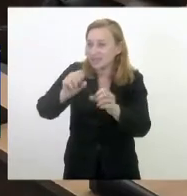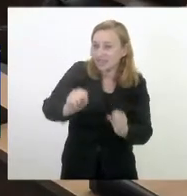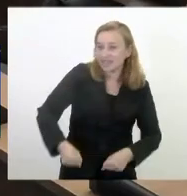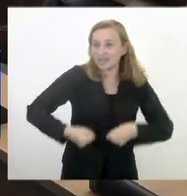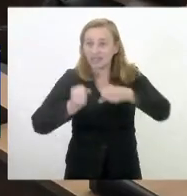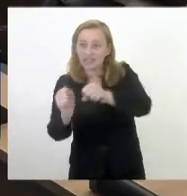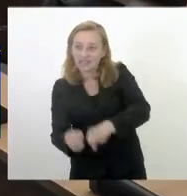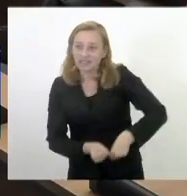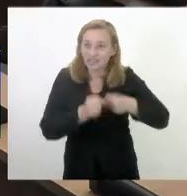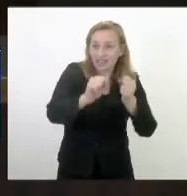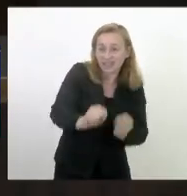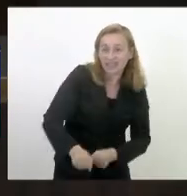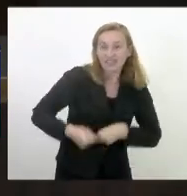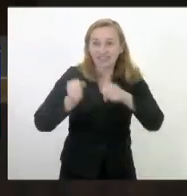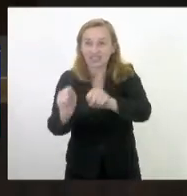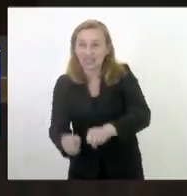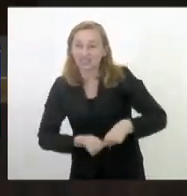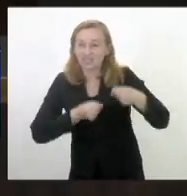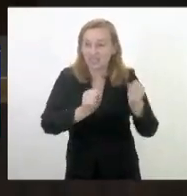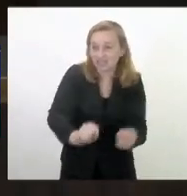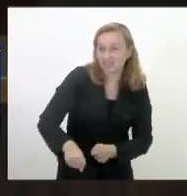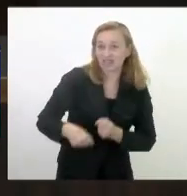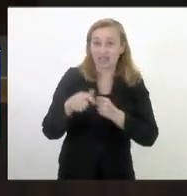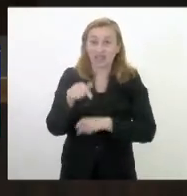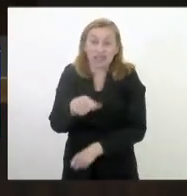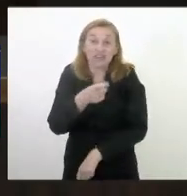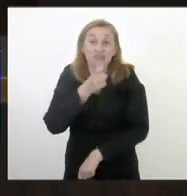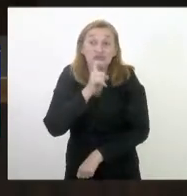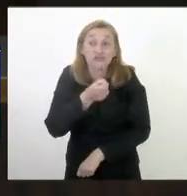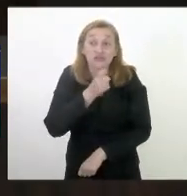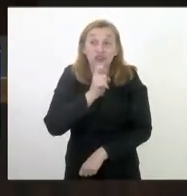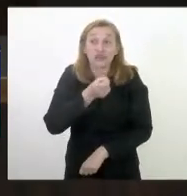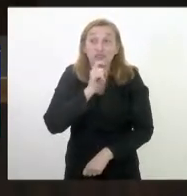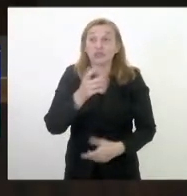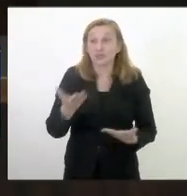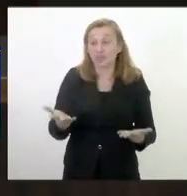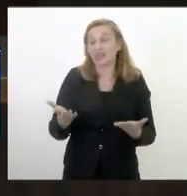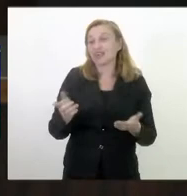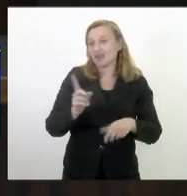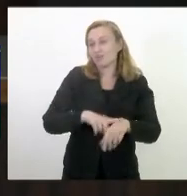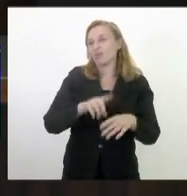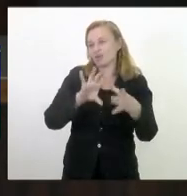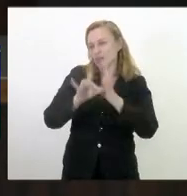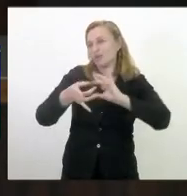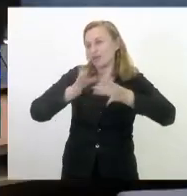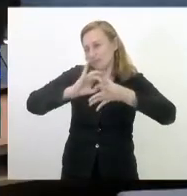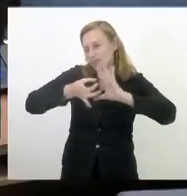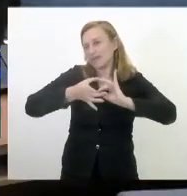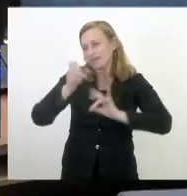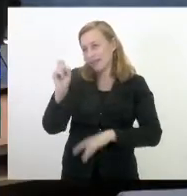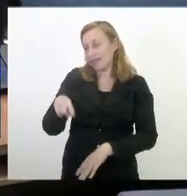Ou de snowboard. Ainda mais nesse tempo de Olimpíada, né?